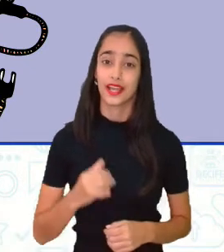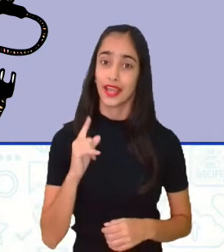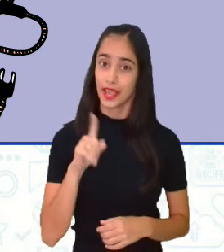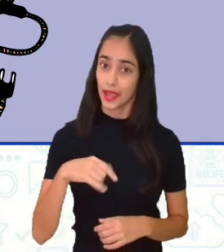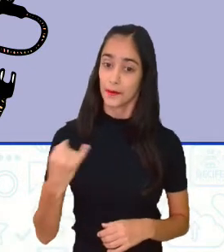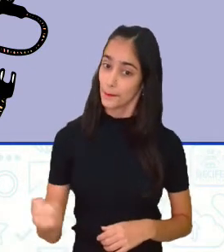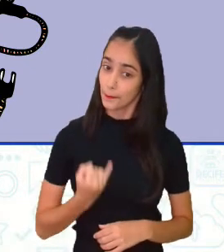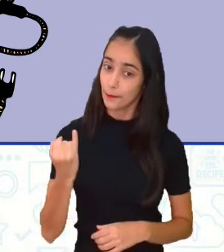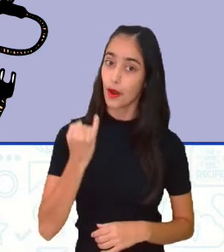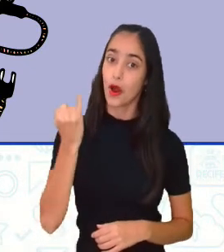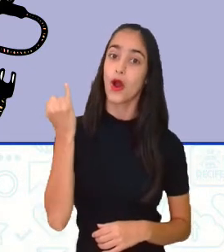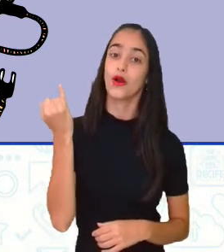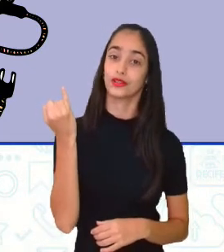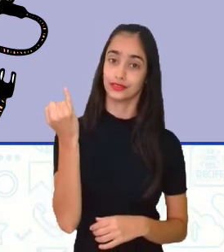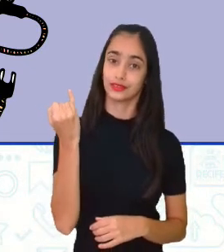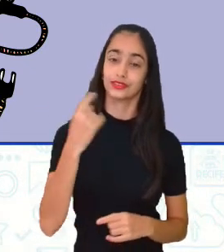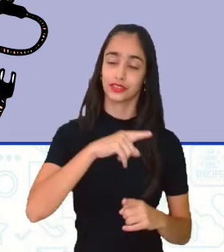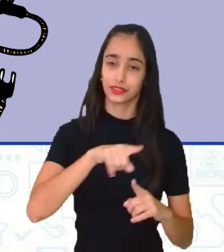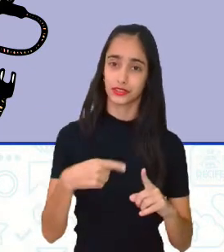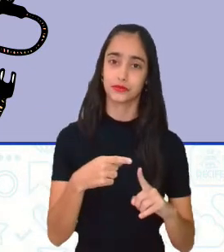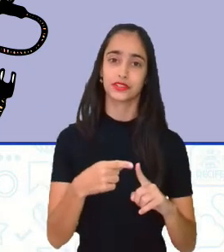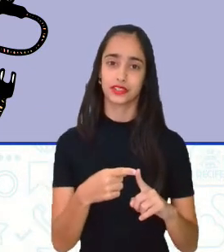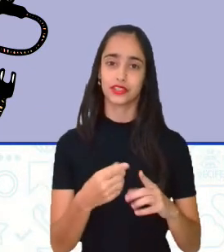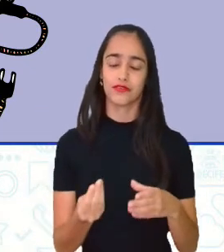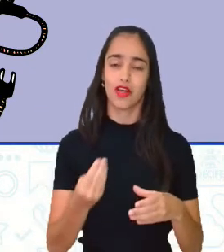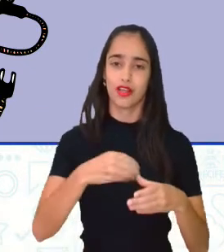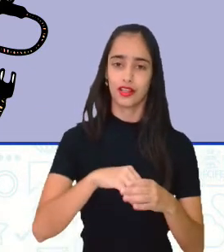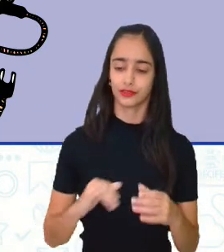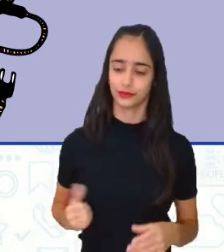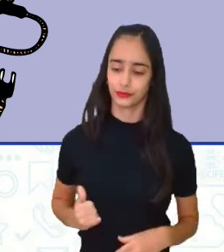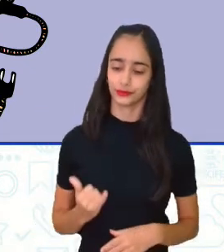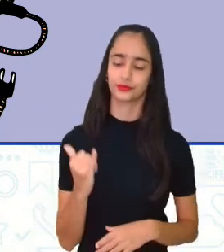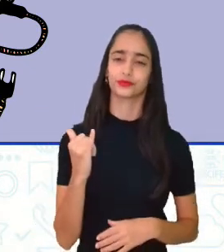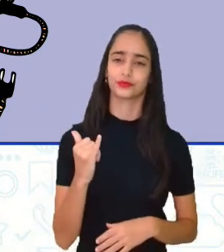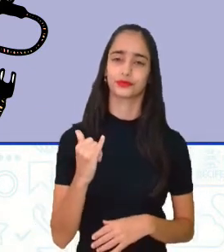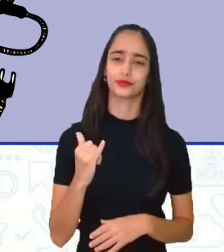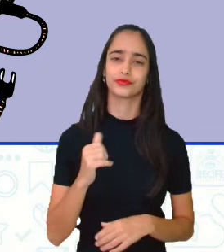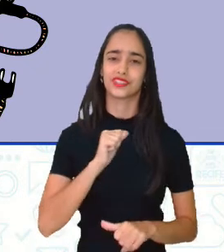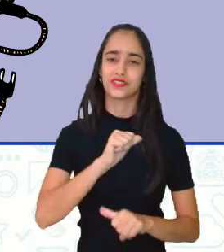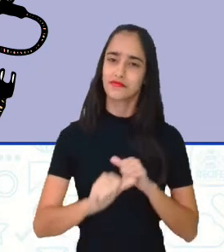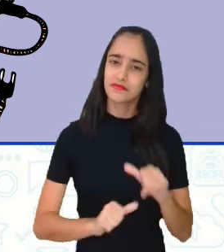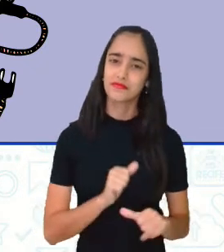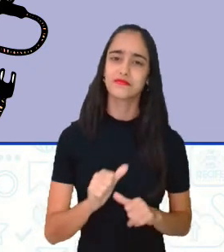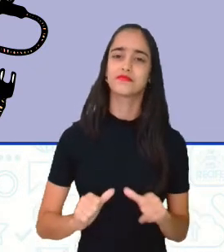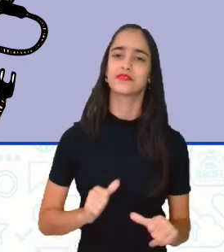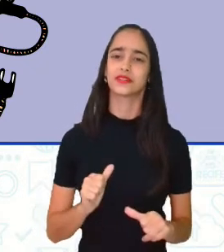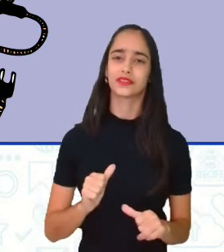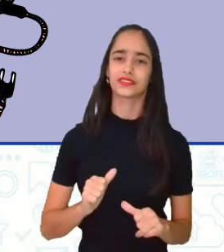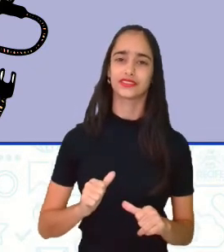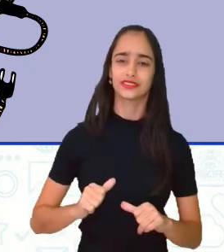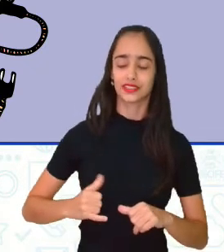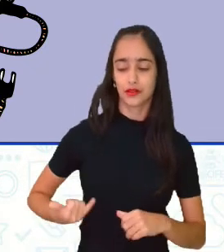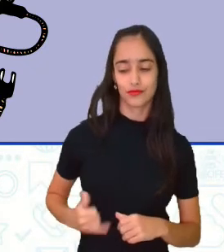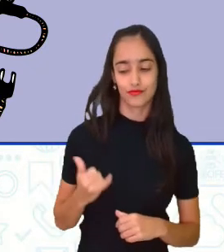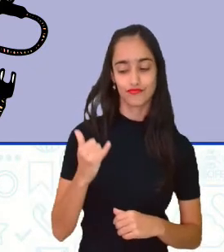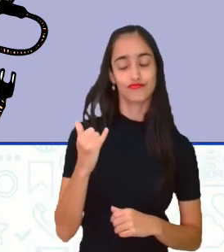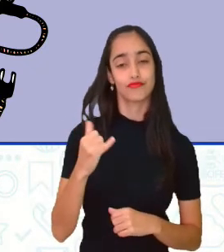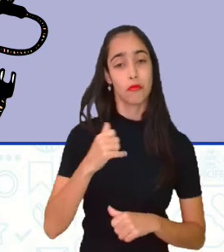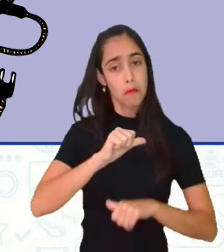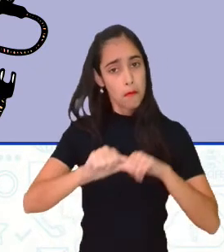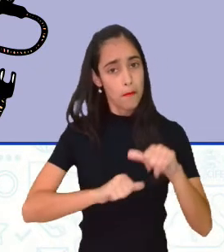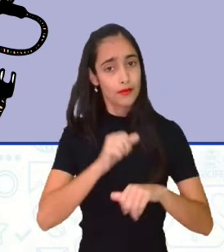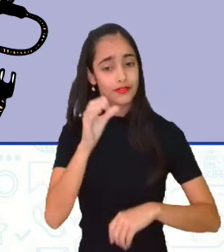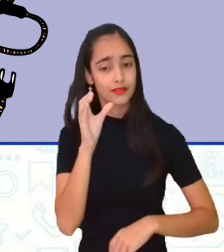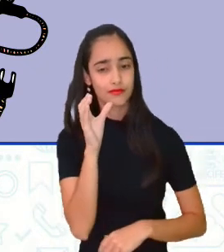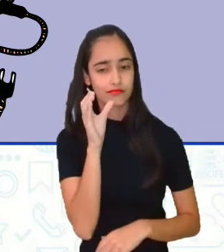importante função, né? Nos circuitos elétricos e converter essa energia elétrica em energia térmica. Então, ele tem